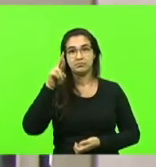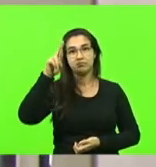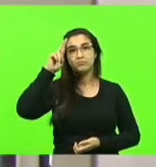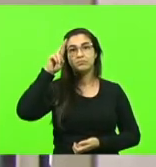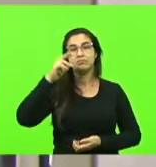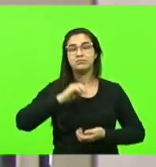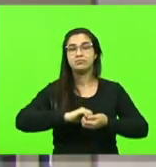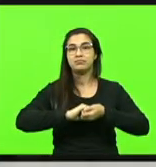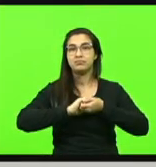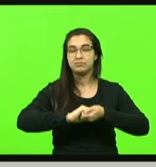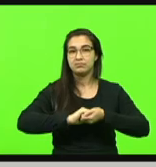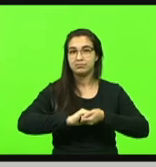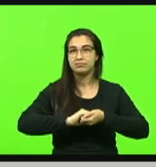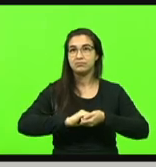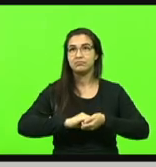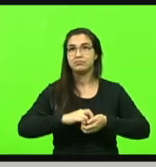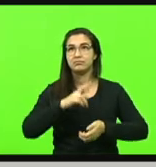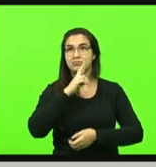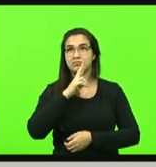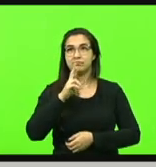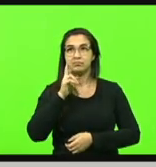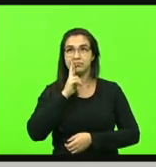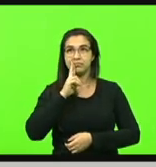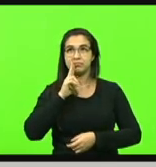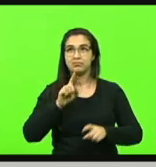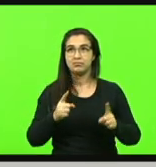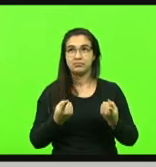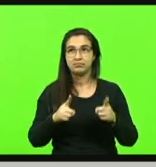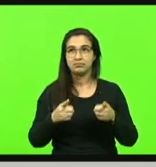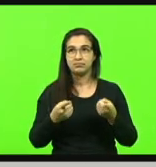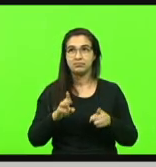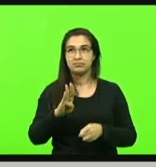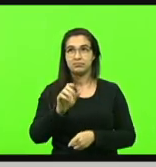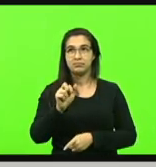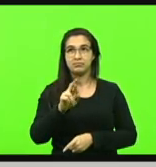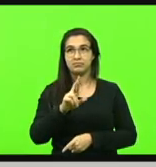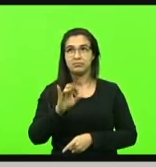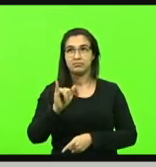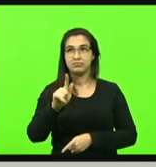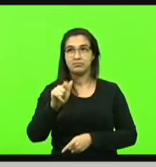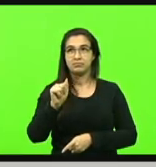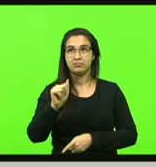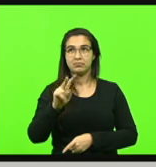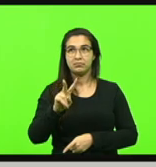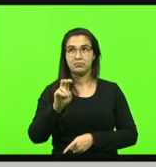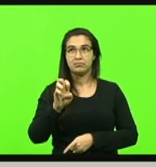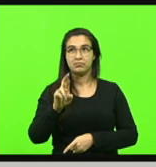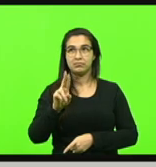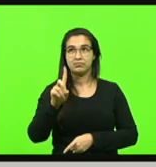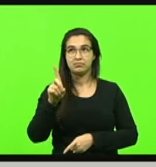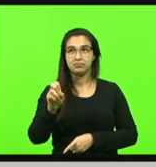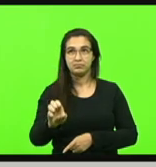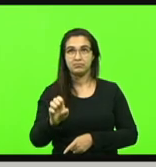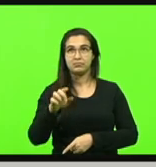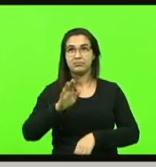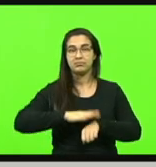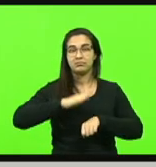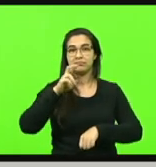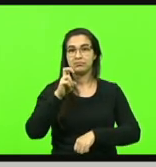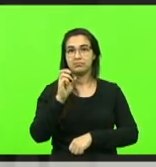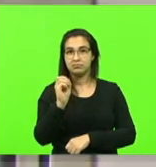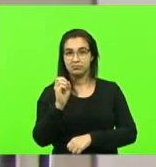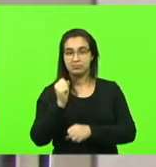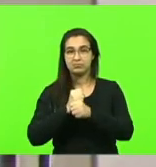cumprimentando o restaurante e churrascaria Barriga Verde pelos mais de 50 anos de serviços prestados na cidade de